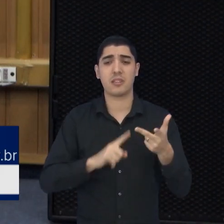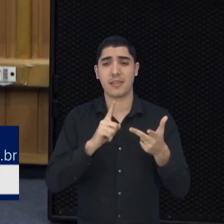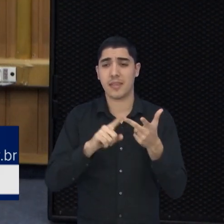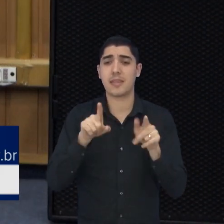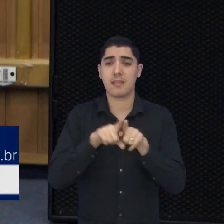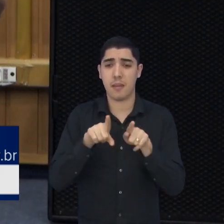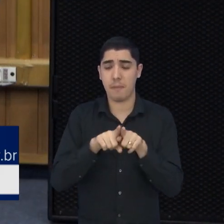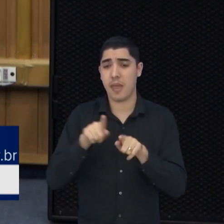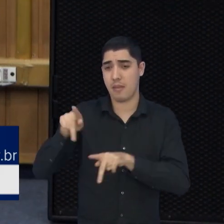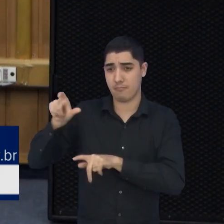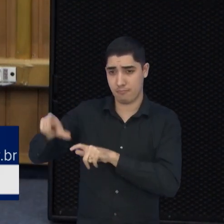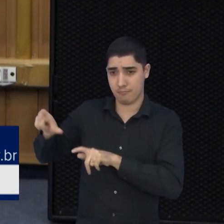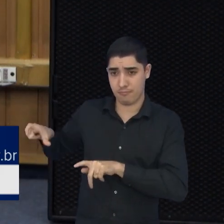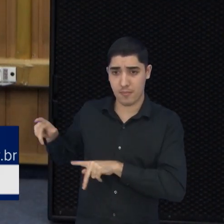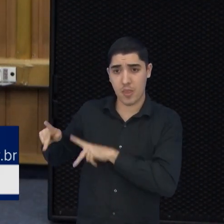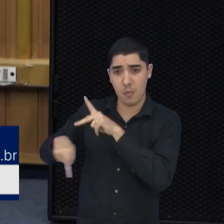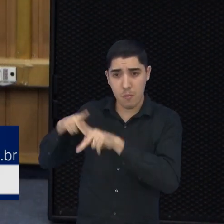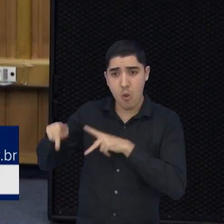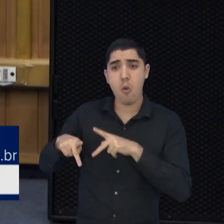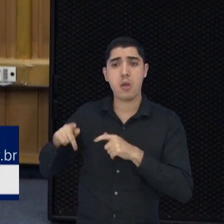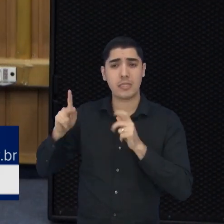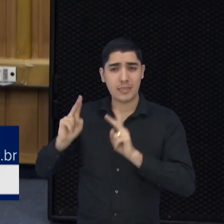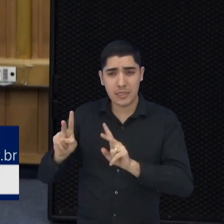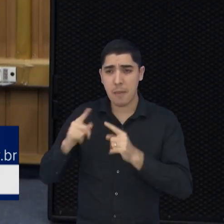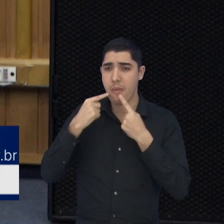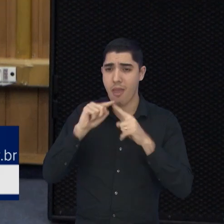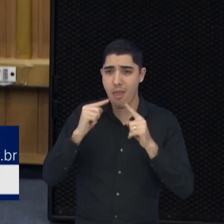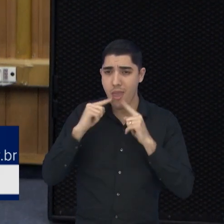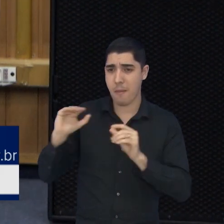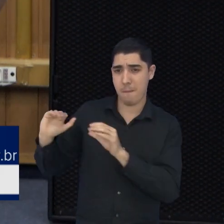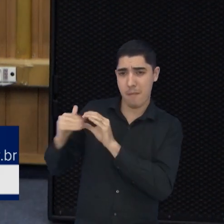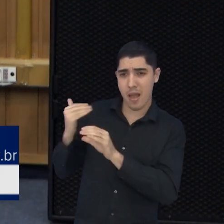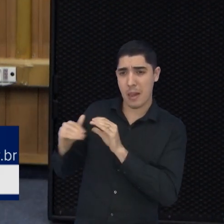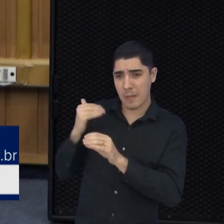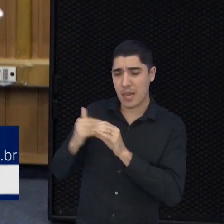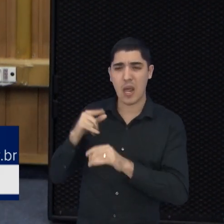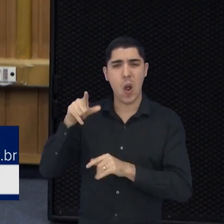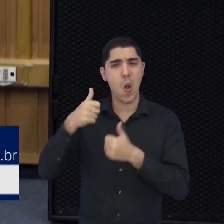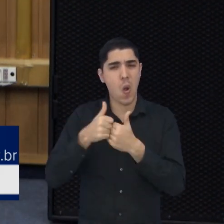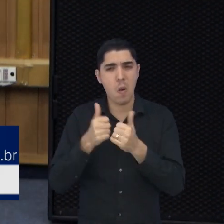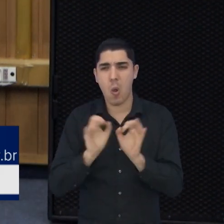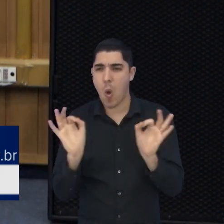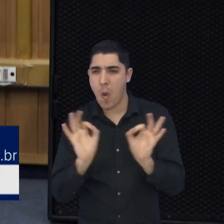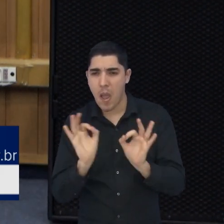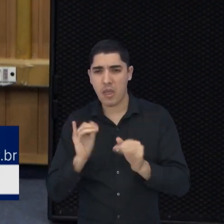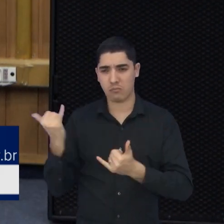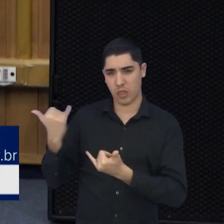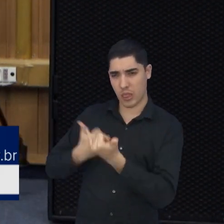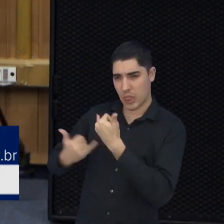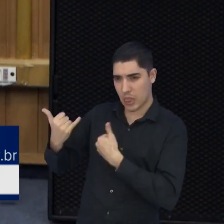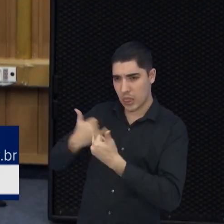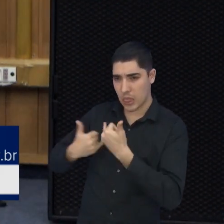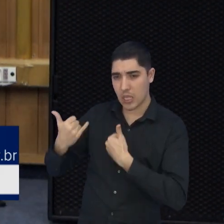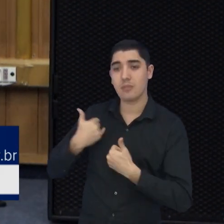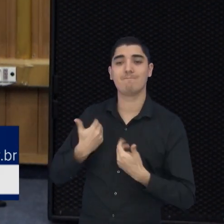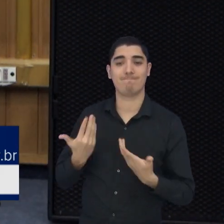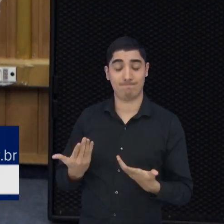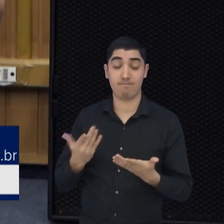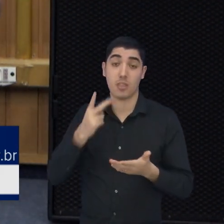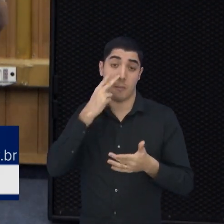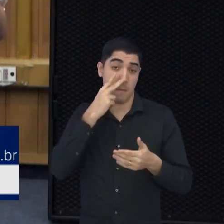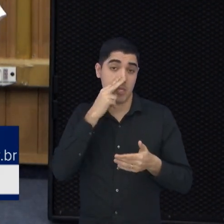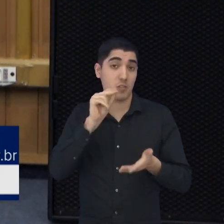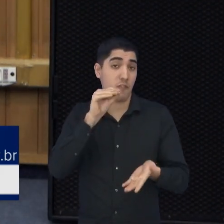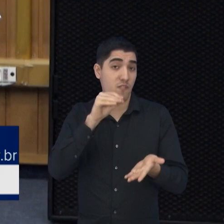a população diariamente mandando para nós o estado do ônibus e como a falta